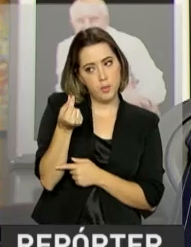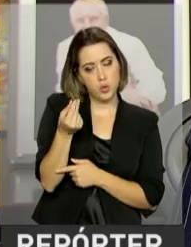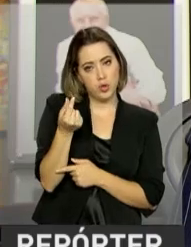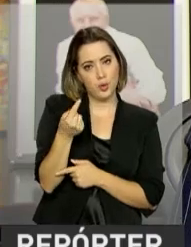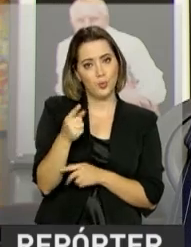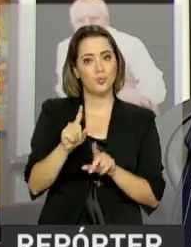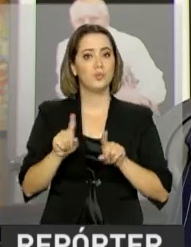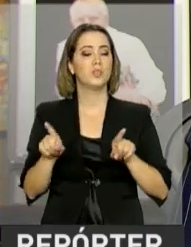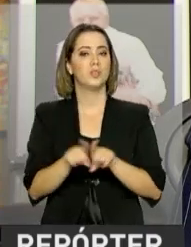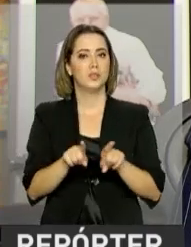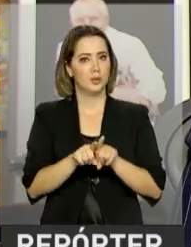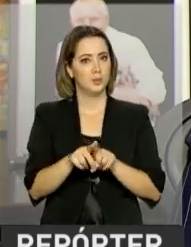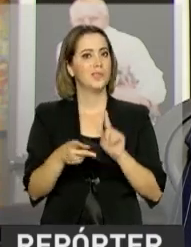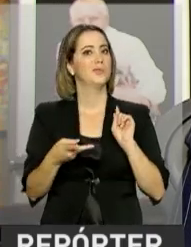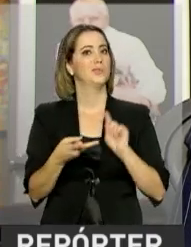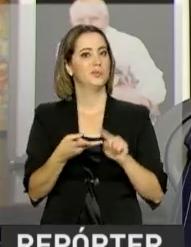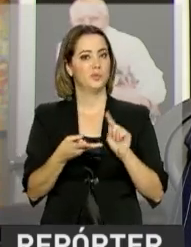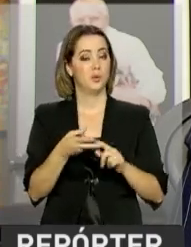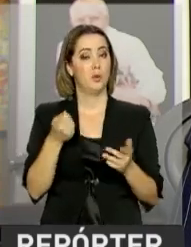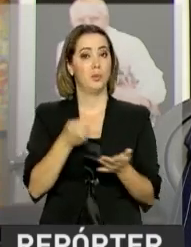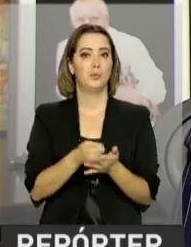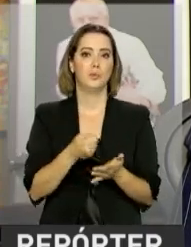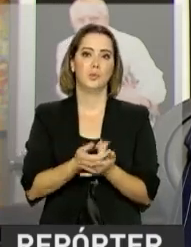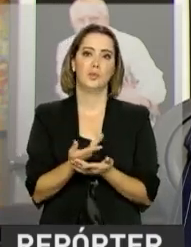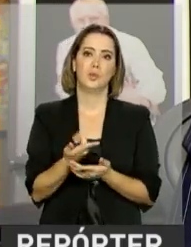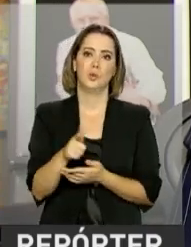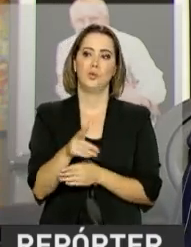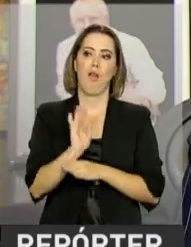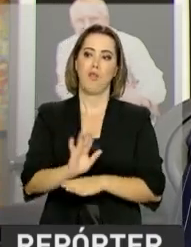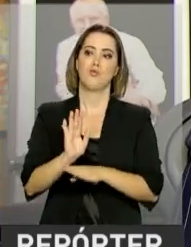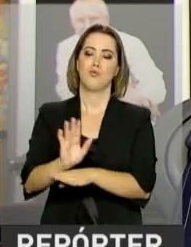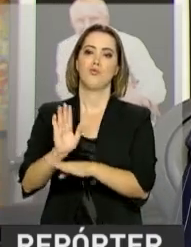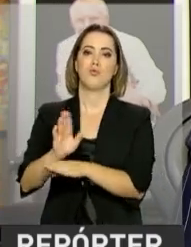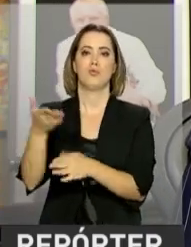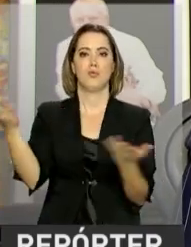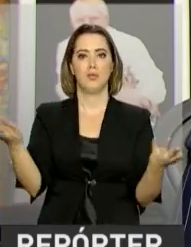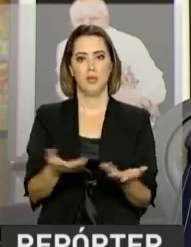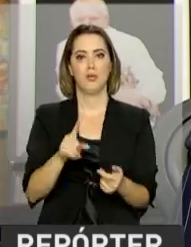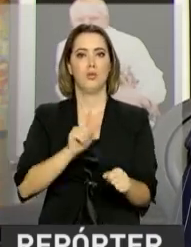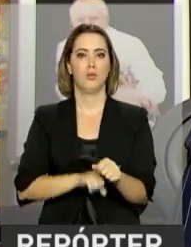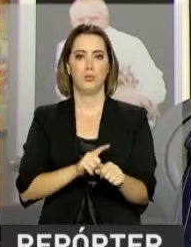indevidamente e, segundo, porque deixa de contribuir no momento que está em benefício.